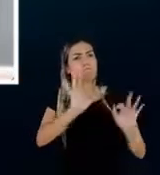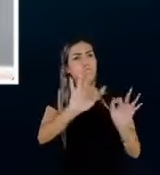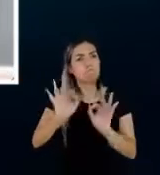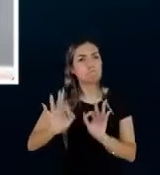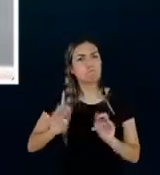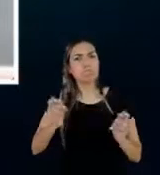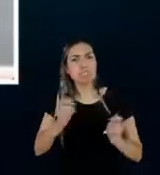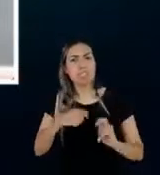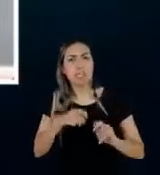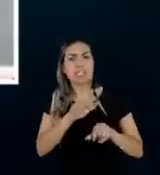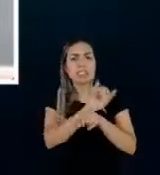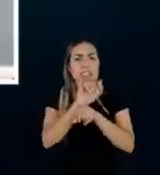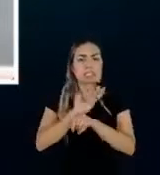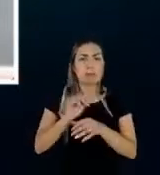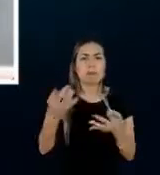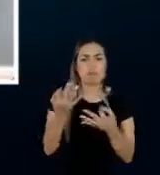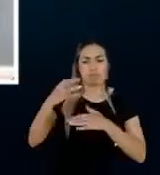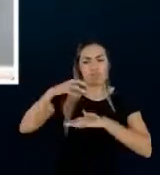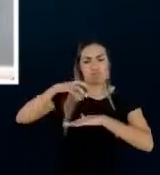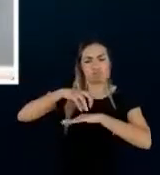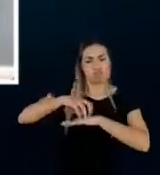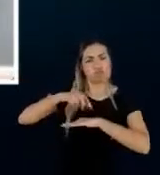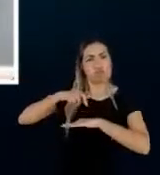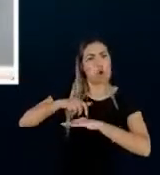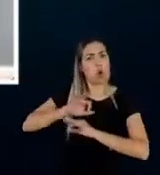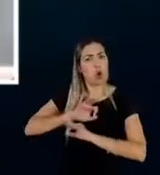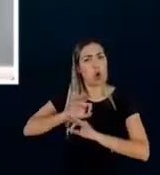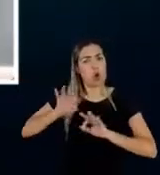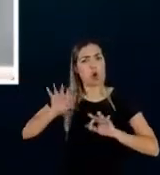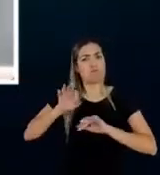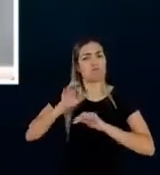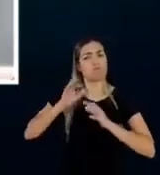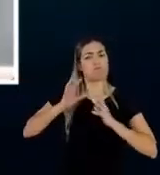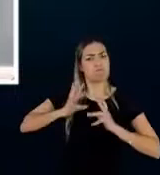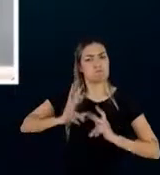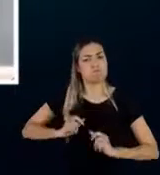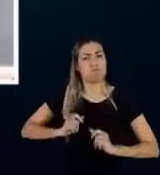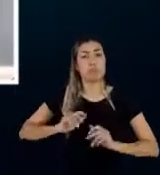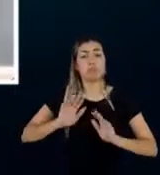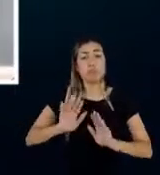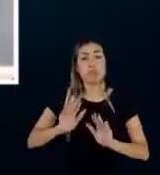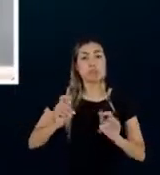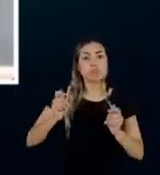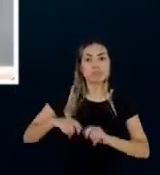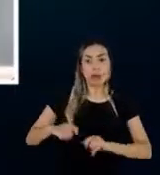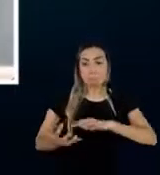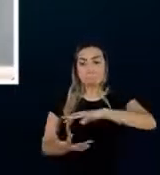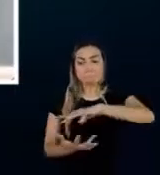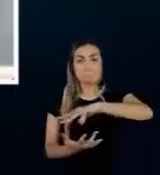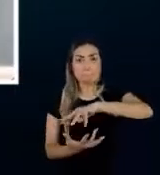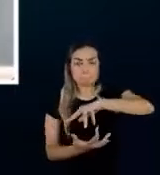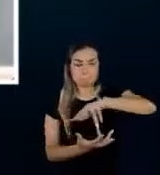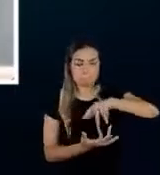matriz, mas o quanto que a gente pode se destacar no cenário mundial